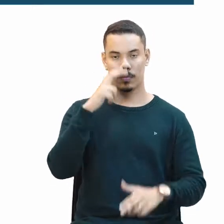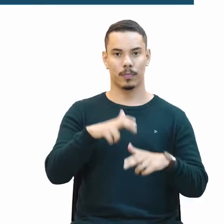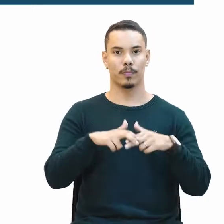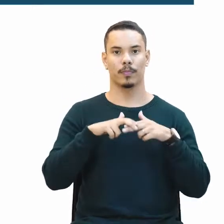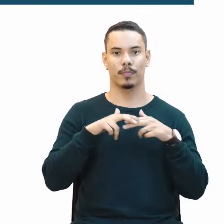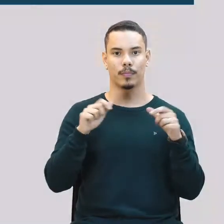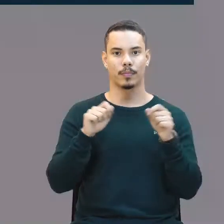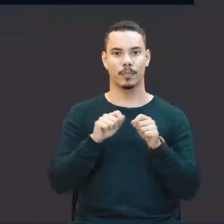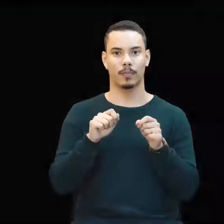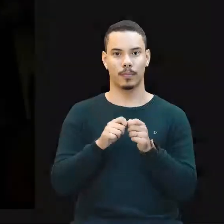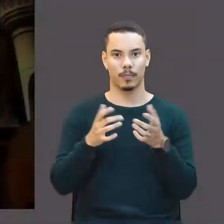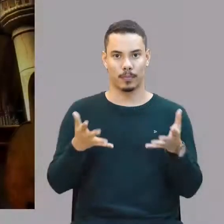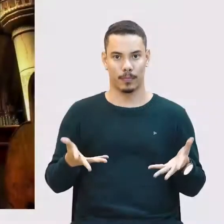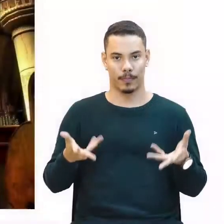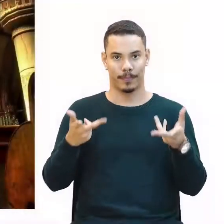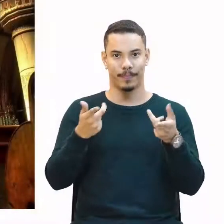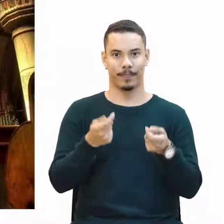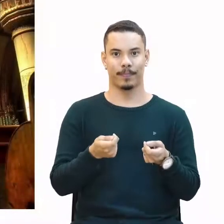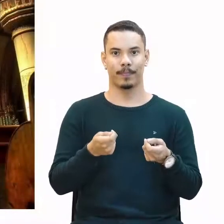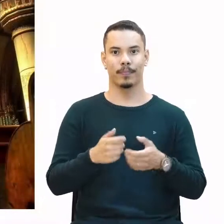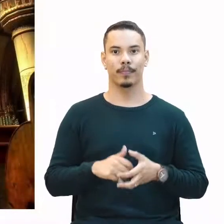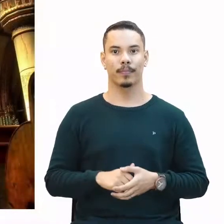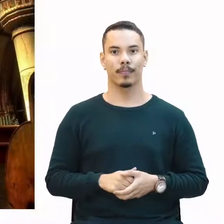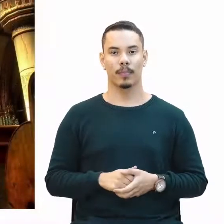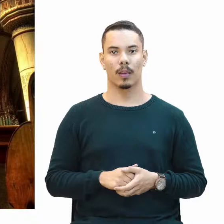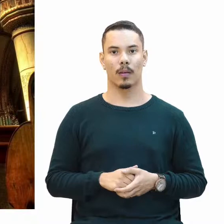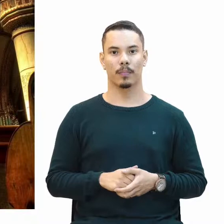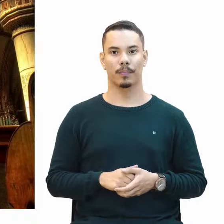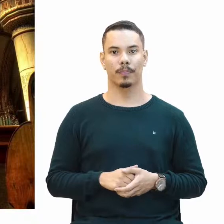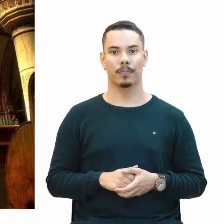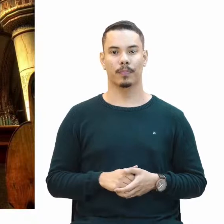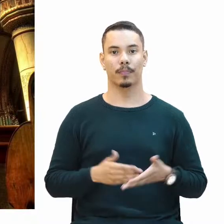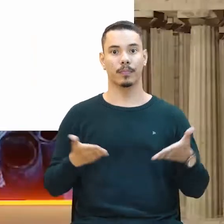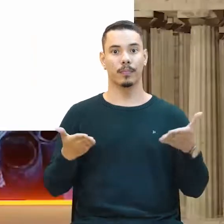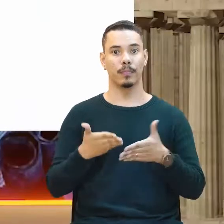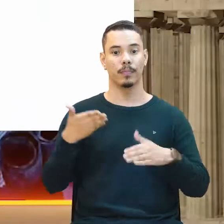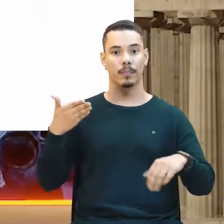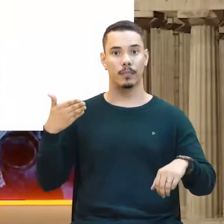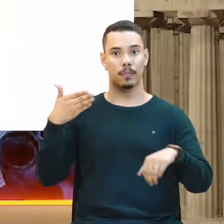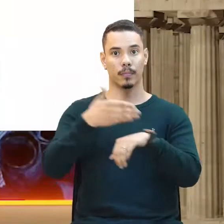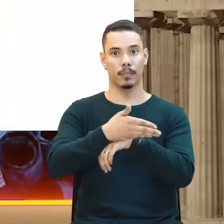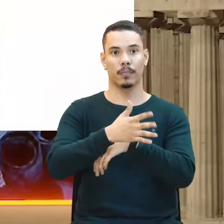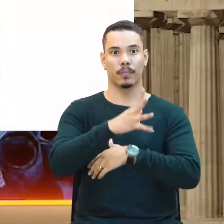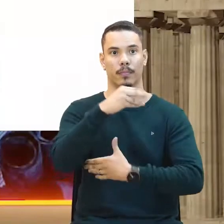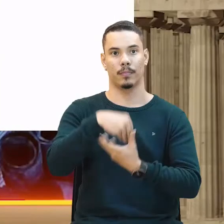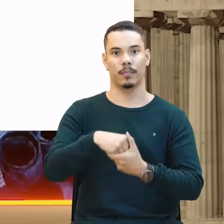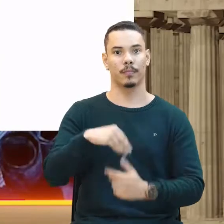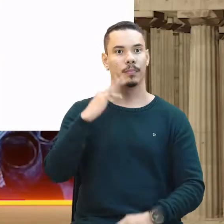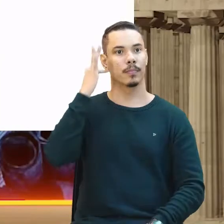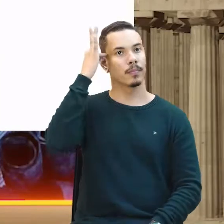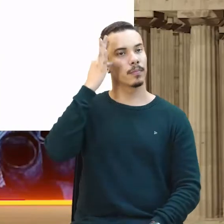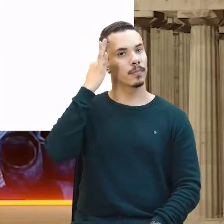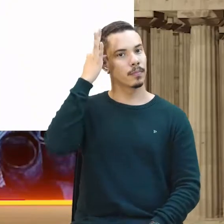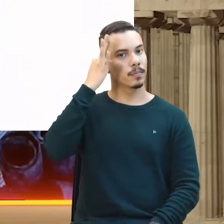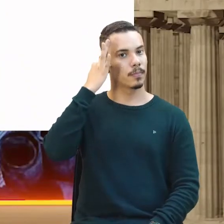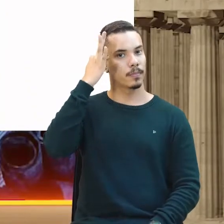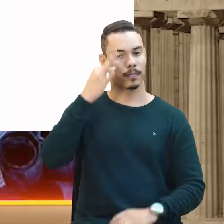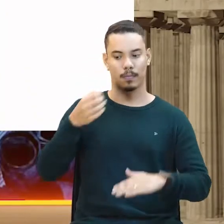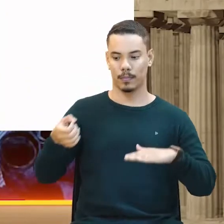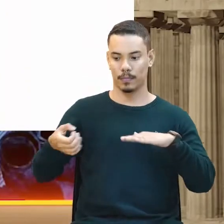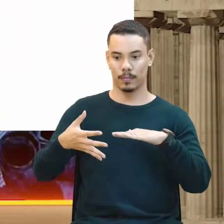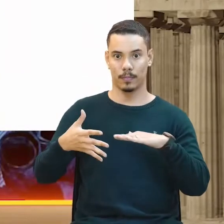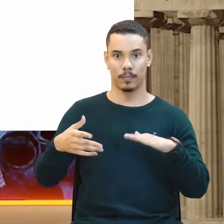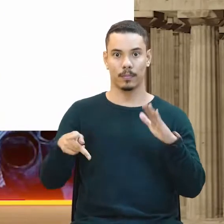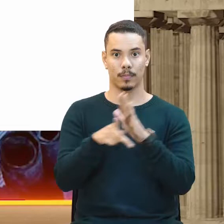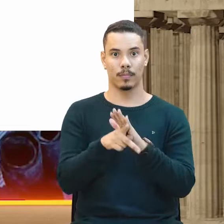as habilidades da nossa aula. Então, vamos adentrar agora na filosofia medieval, a patrística